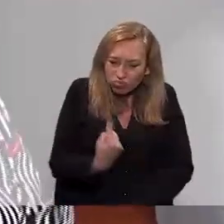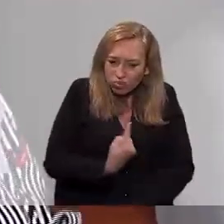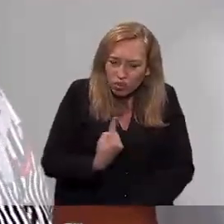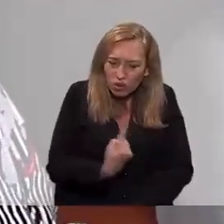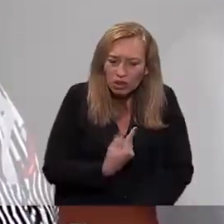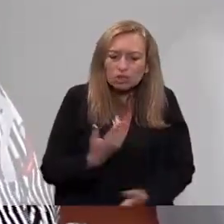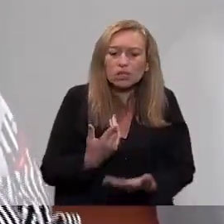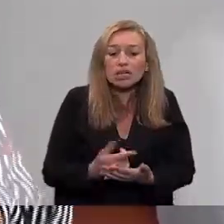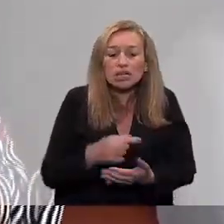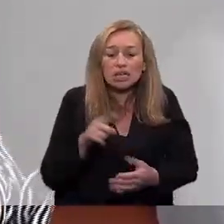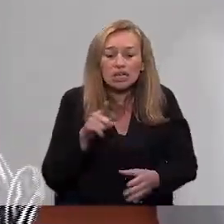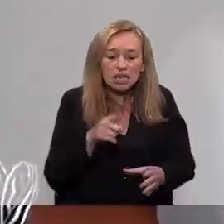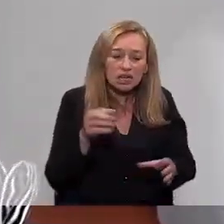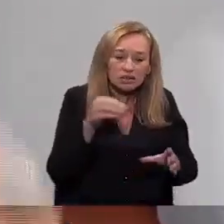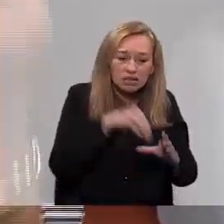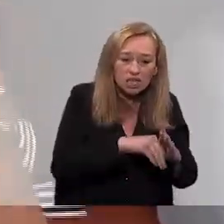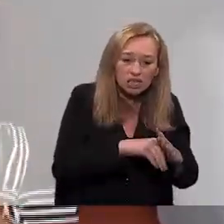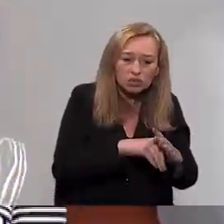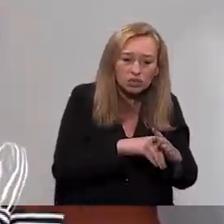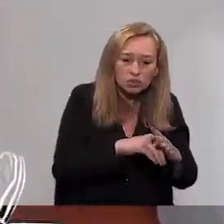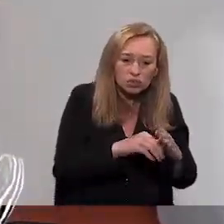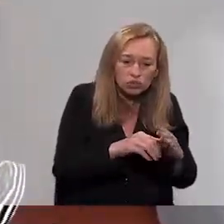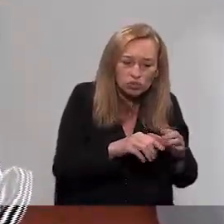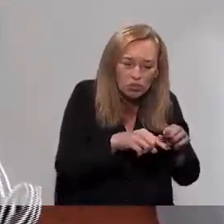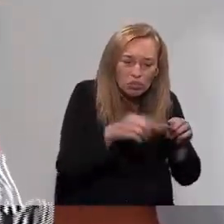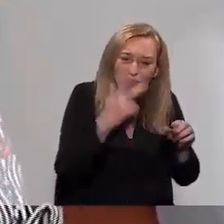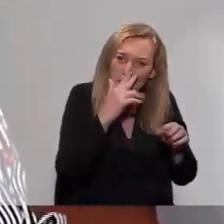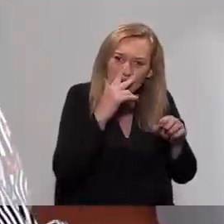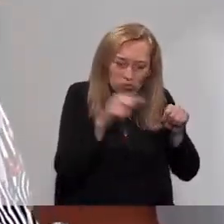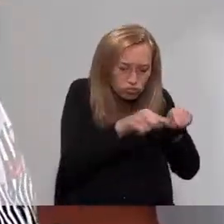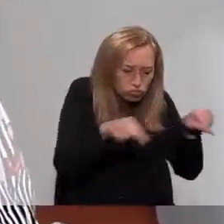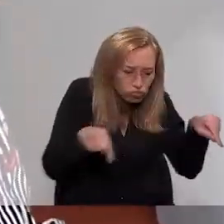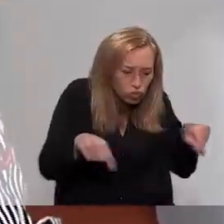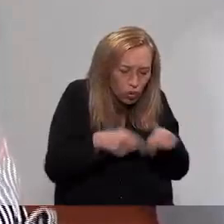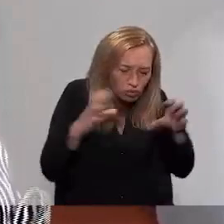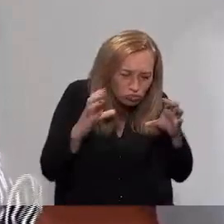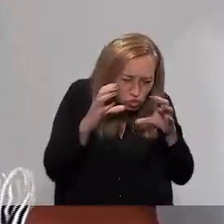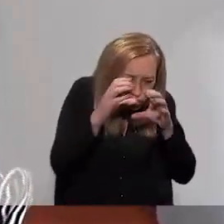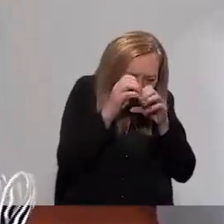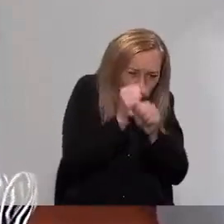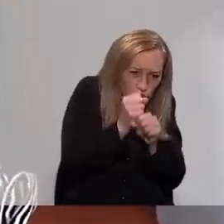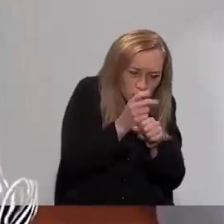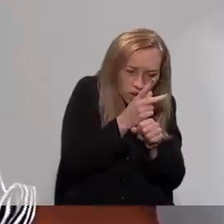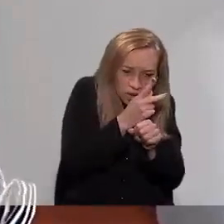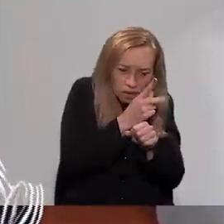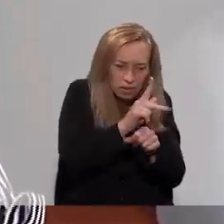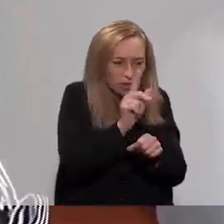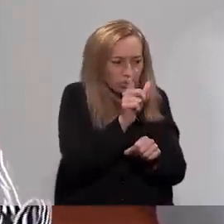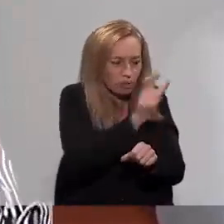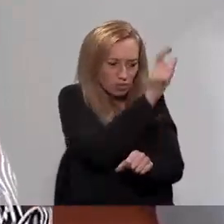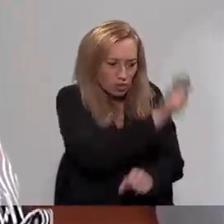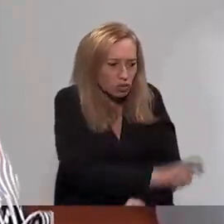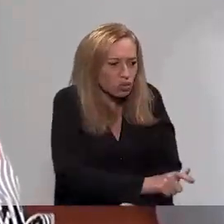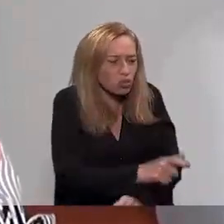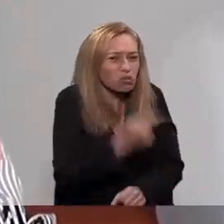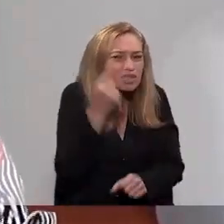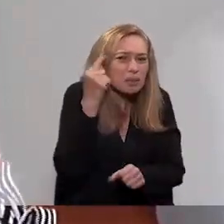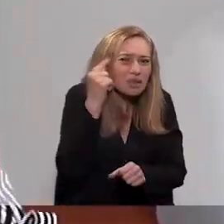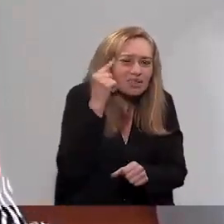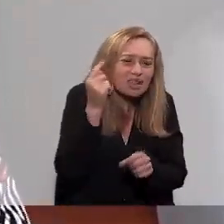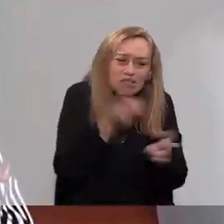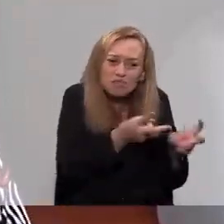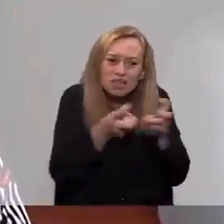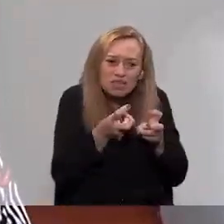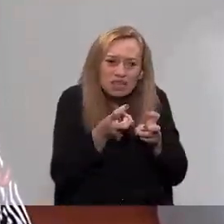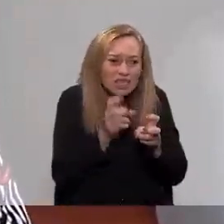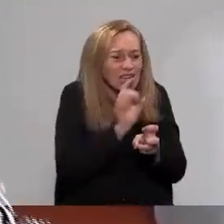isolamento no casulo. E lá dentro do casulo, como se fosse um quarto escuro, E esse personagem ele começa a fazer reflexões e